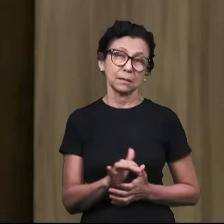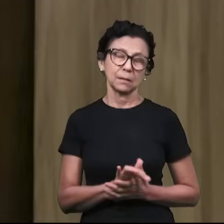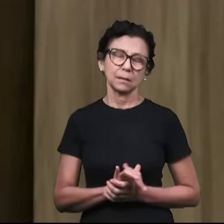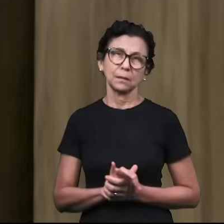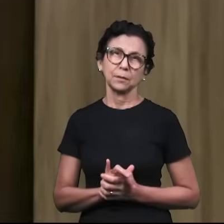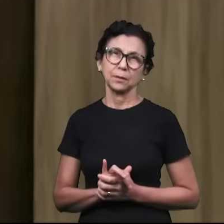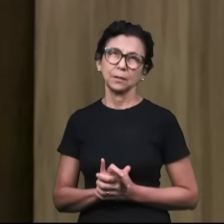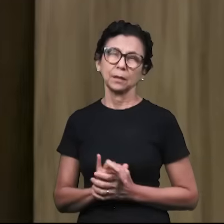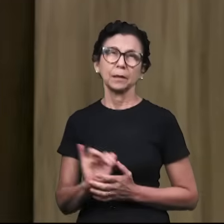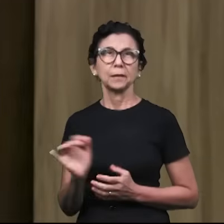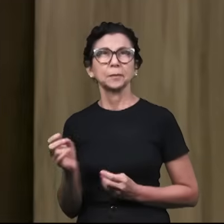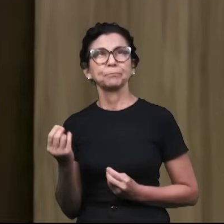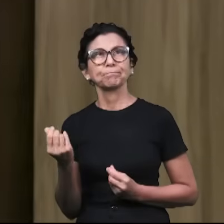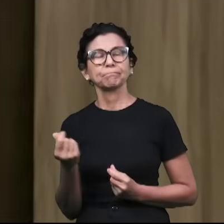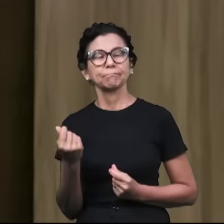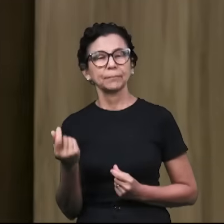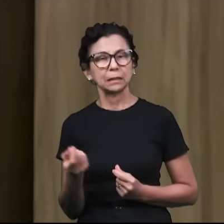uma